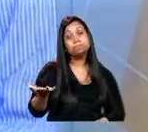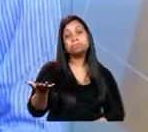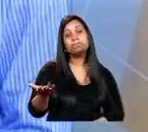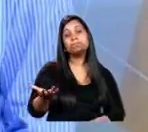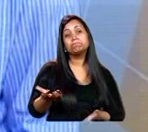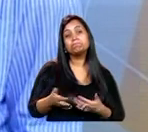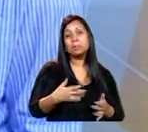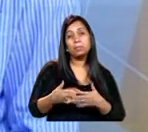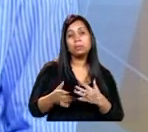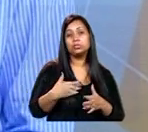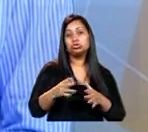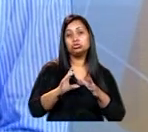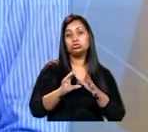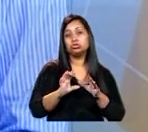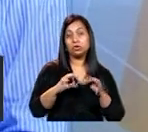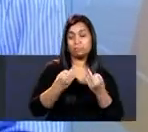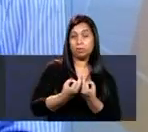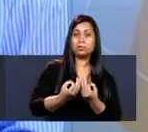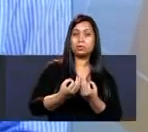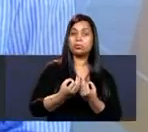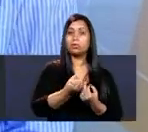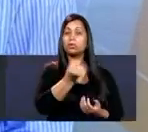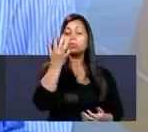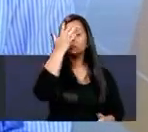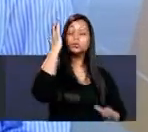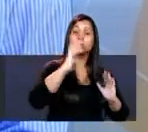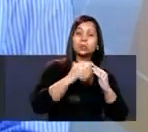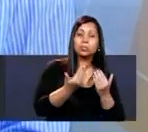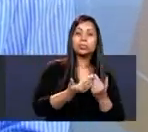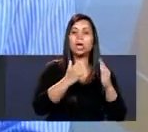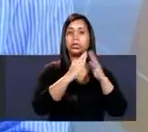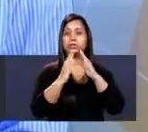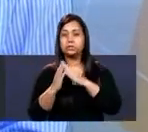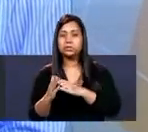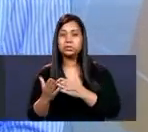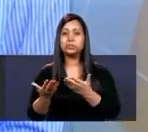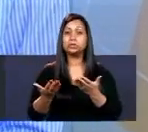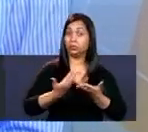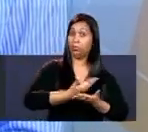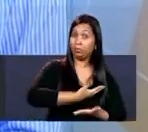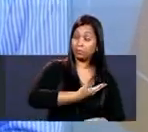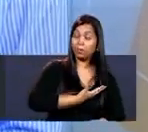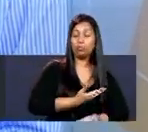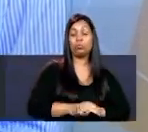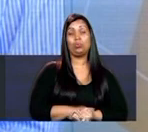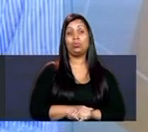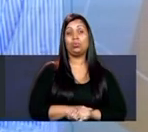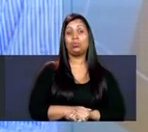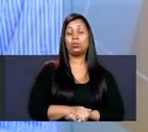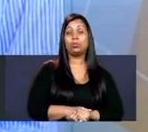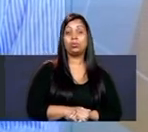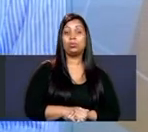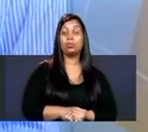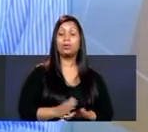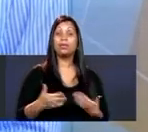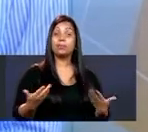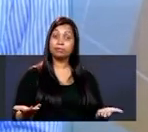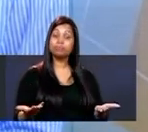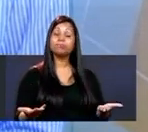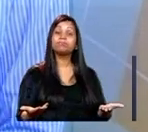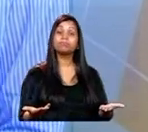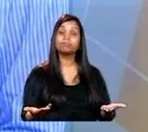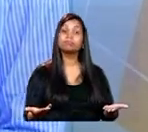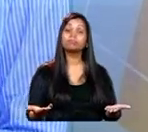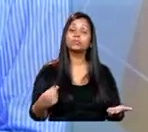Aí, independe de vínculo familiar. Às vezes, alguém da comunidade, um vizinho, né? Um amigo.